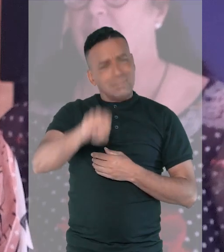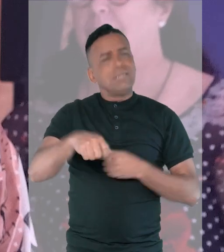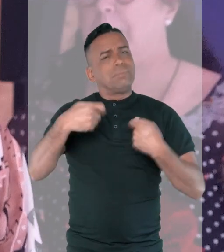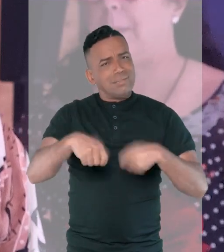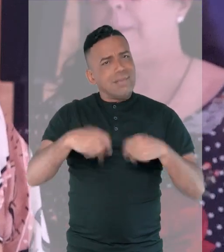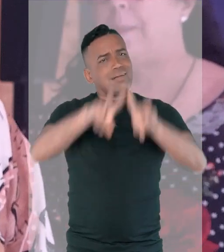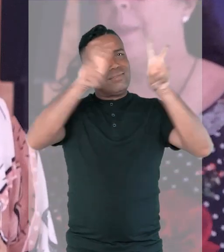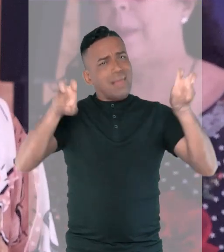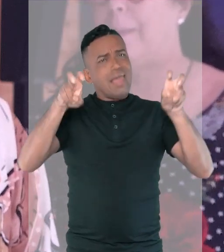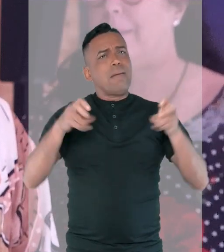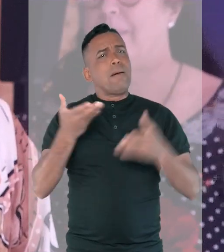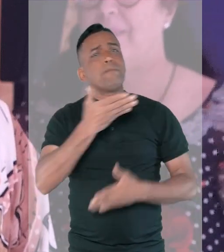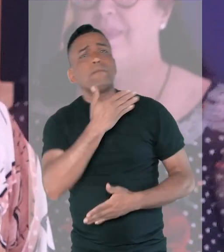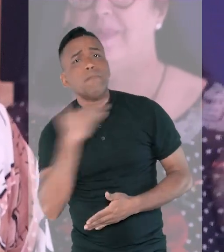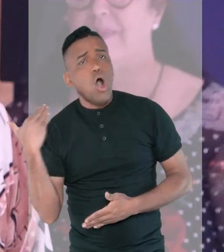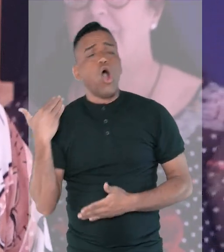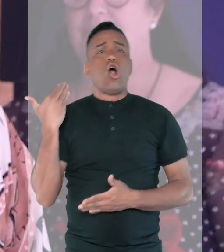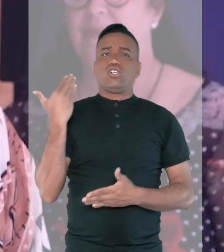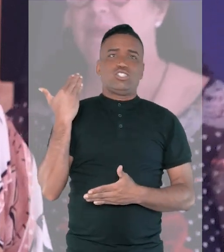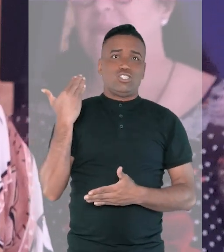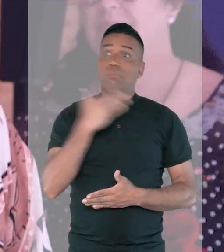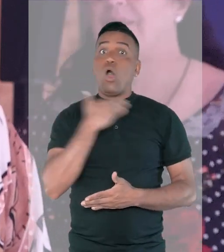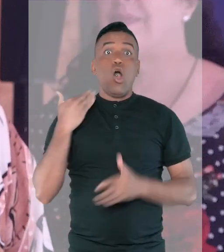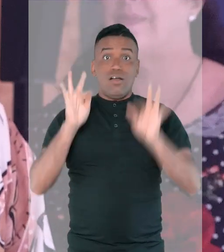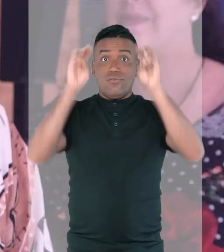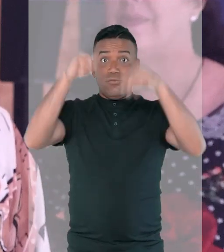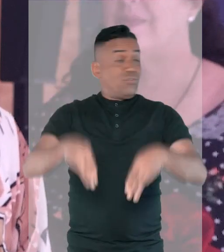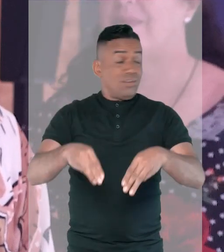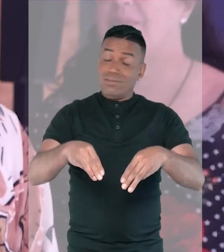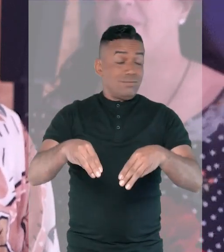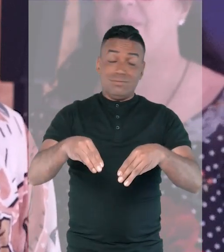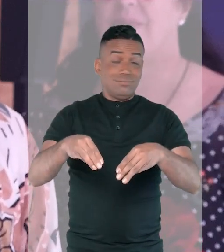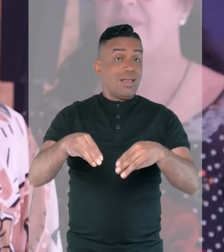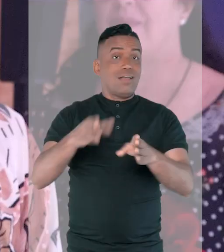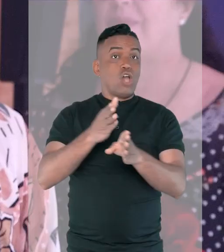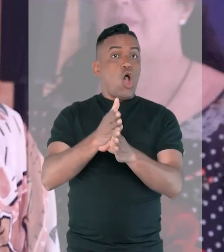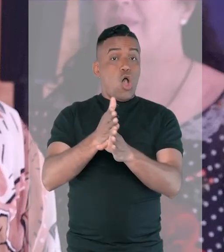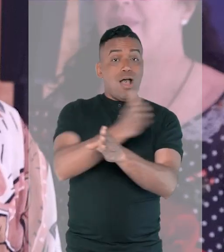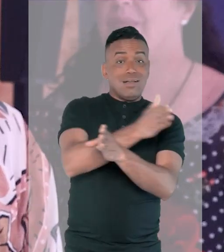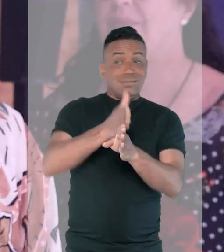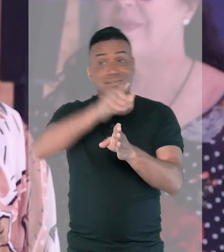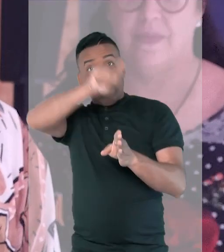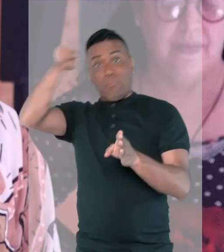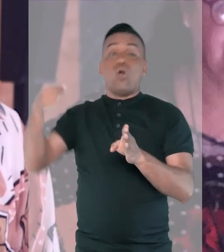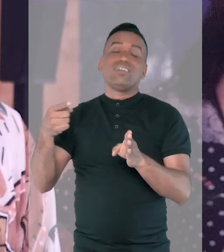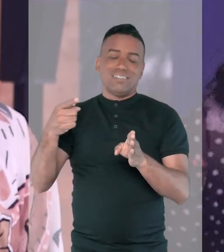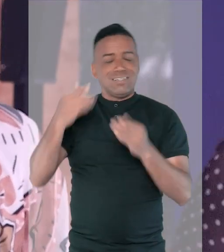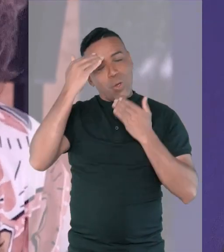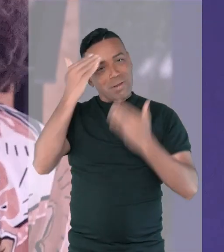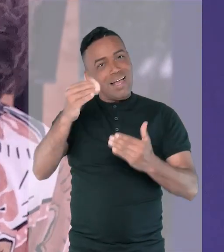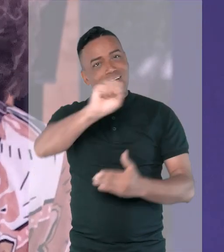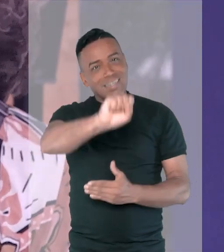precisa falar da morte e ressignificar. A morte não é o fim, a morte é só uma passagem e continua por